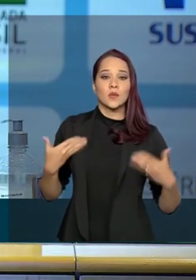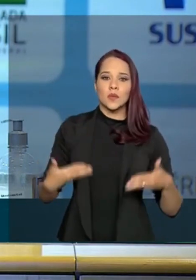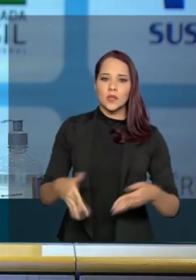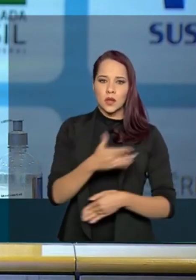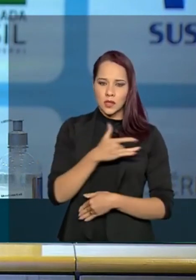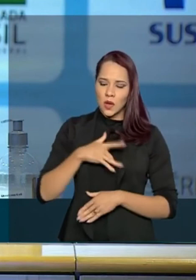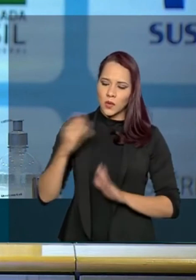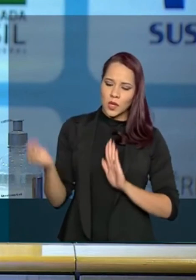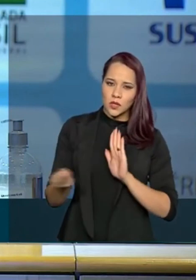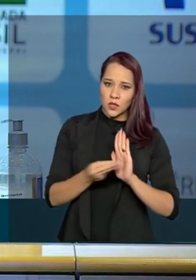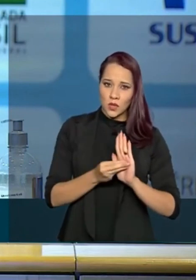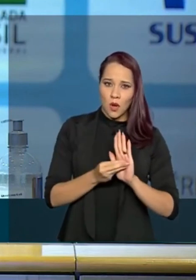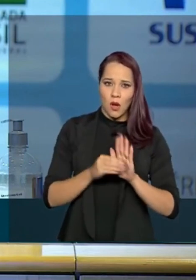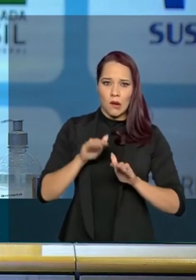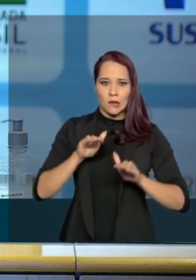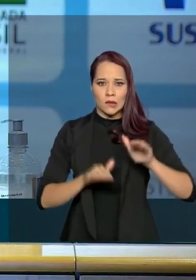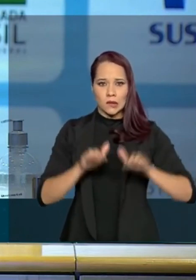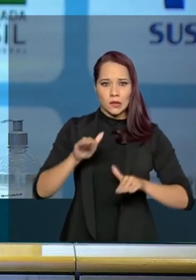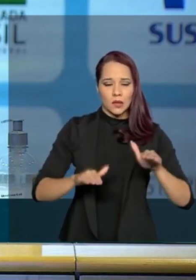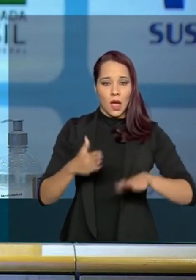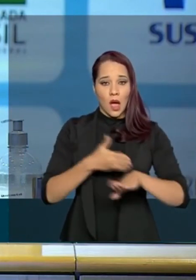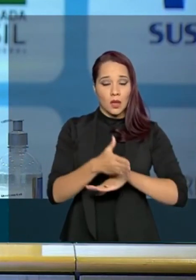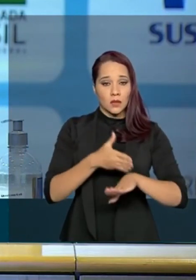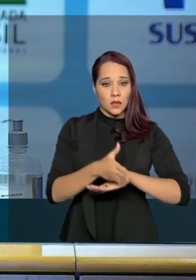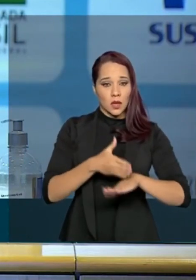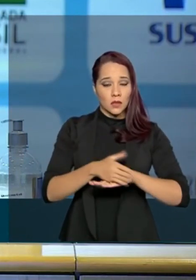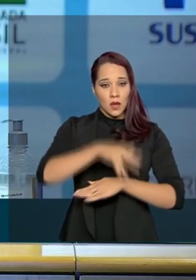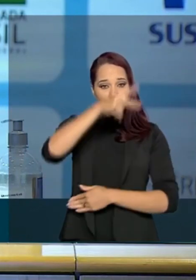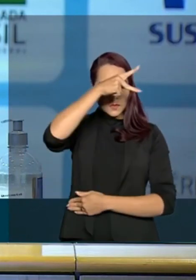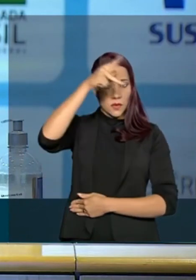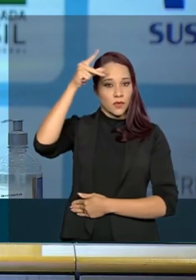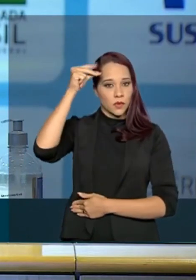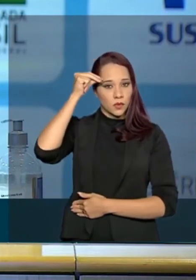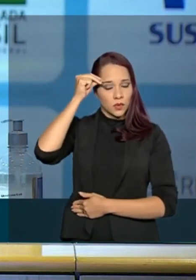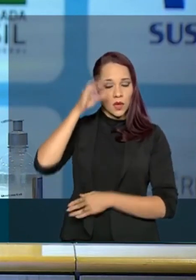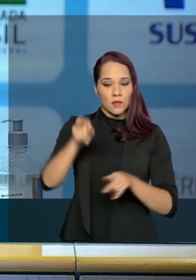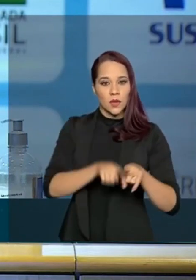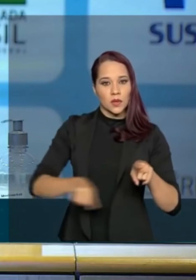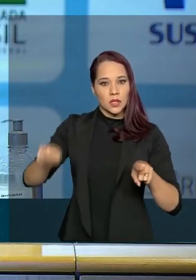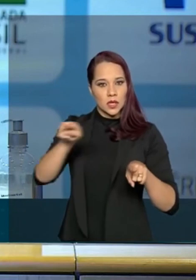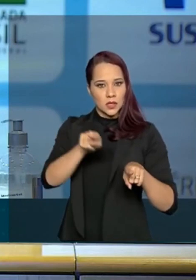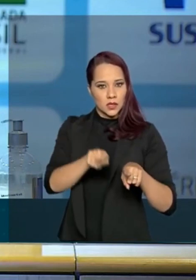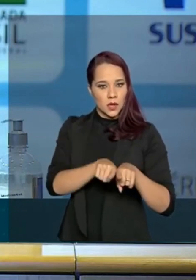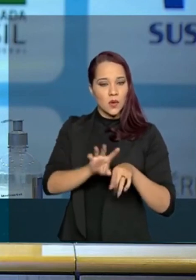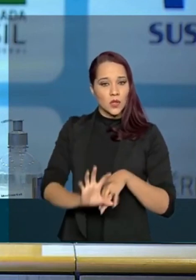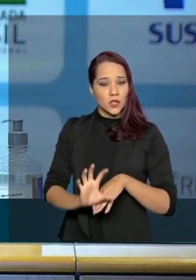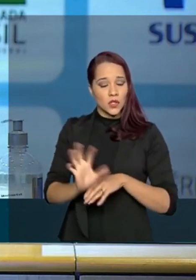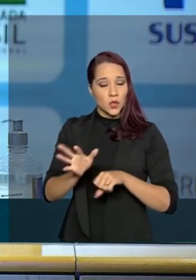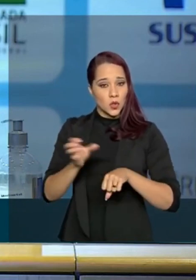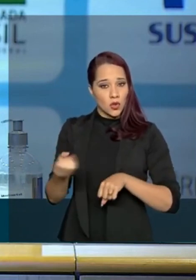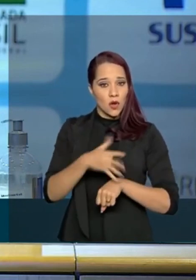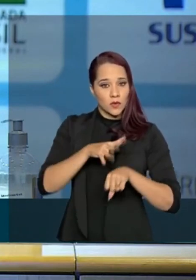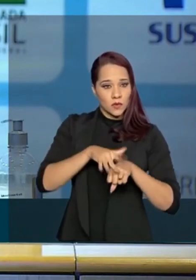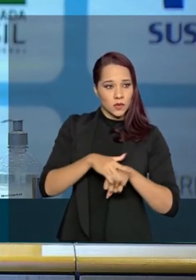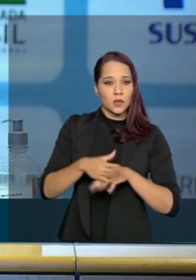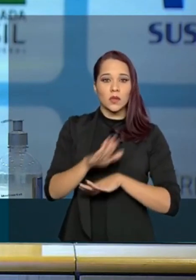Saúde registrou instabilidade no acesso das prefeituras para a atualização de casos e óbitos